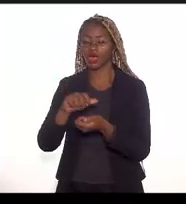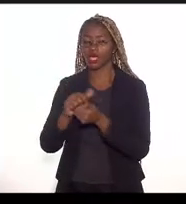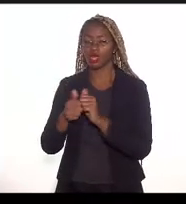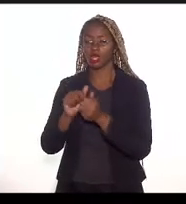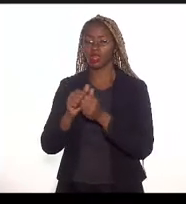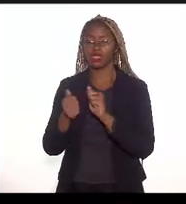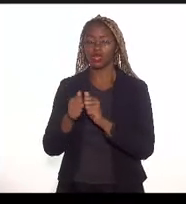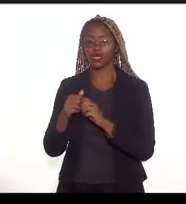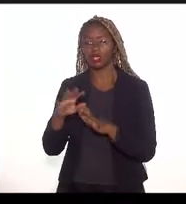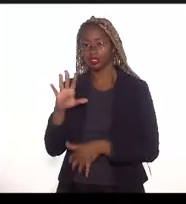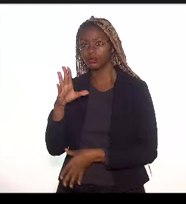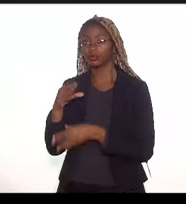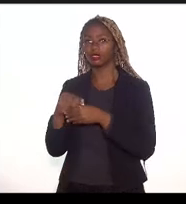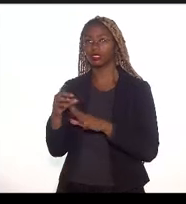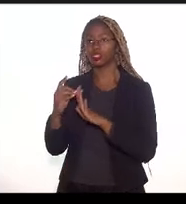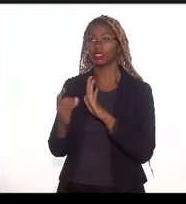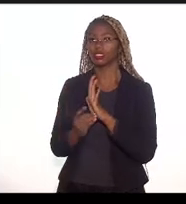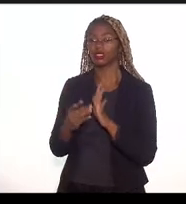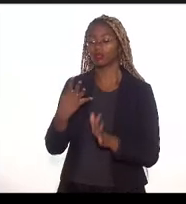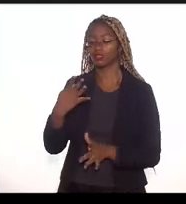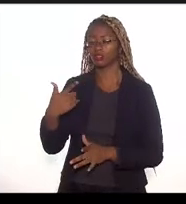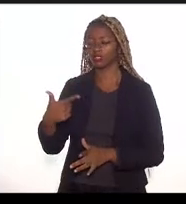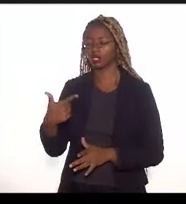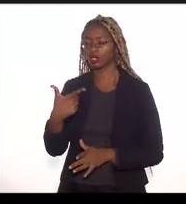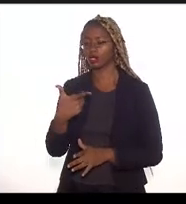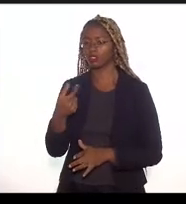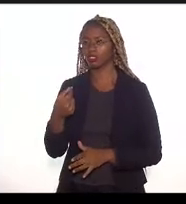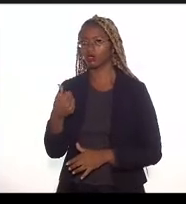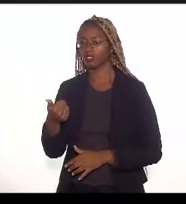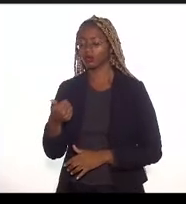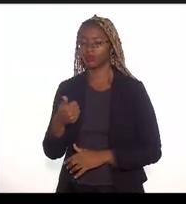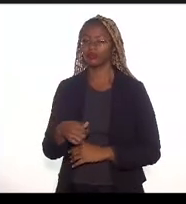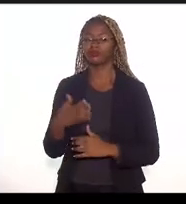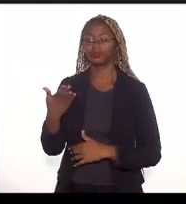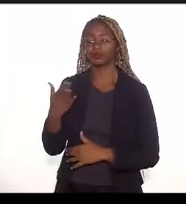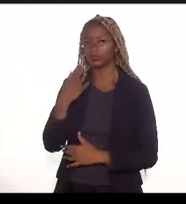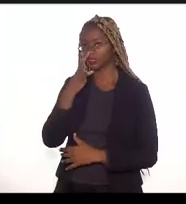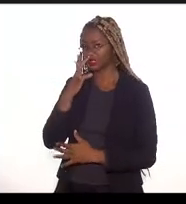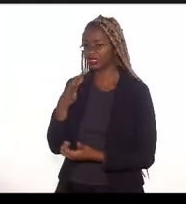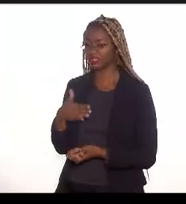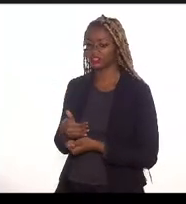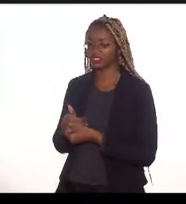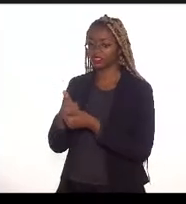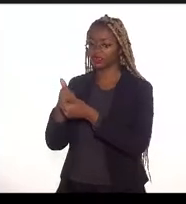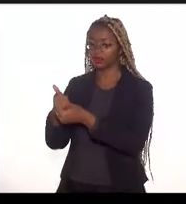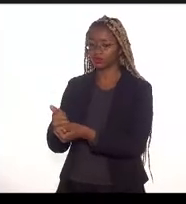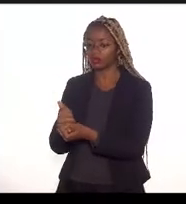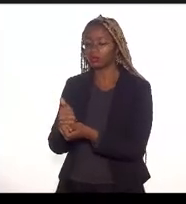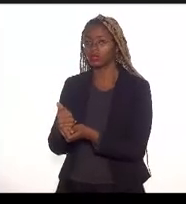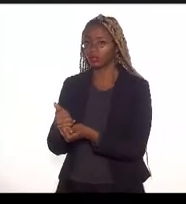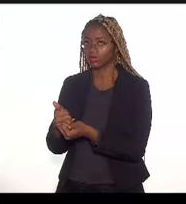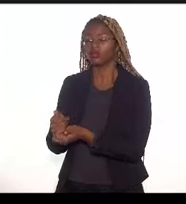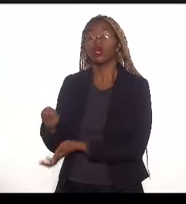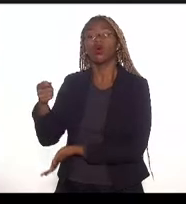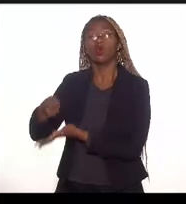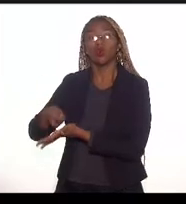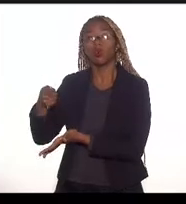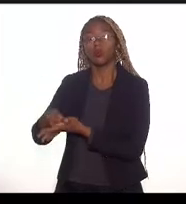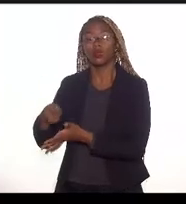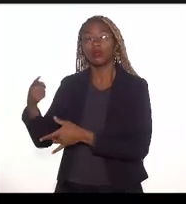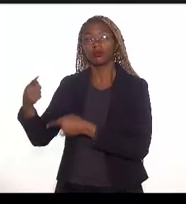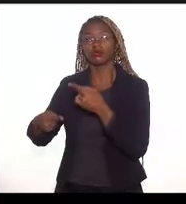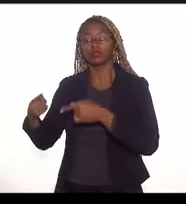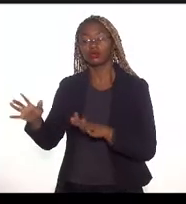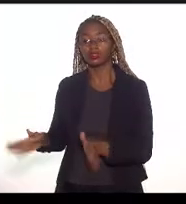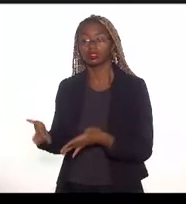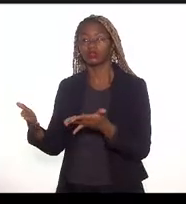com o Decreto 47.201. Então, esses acompanhamentos e verificações se tornaram parte obrigatória da política de